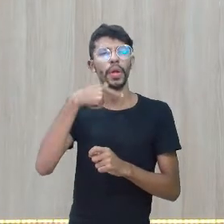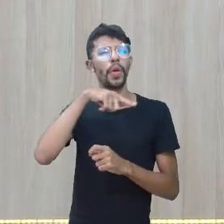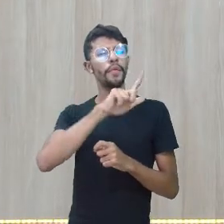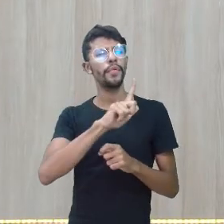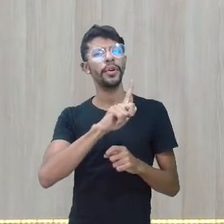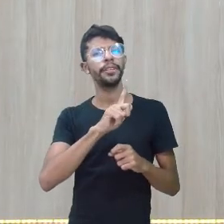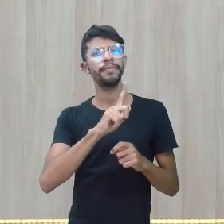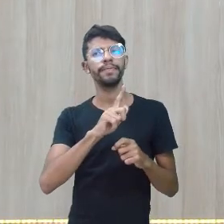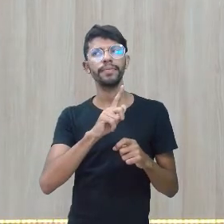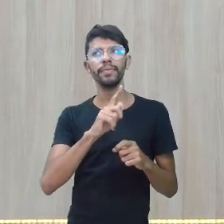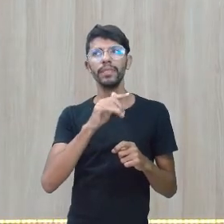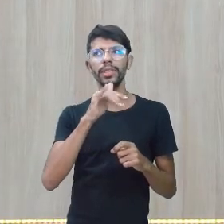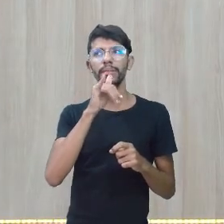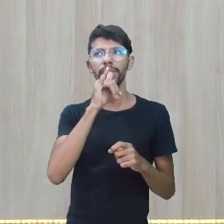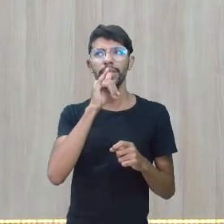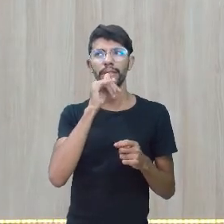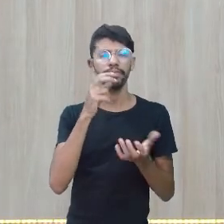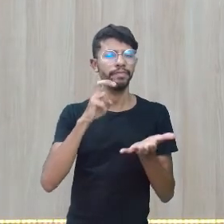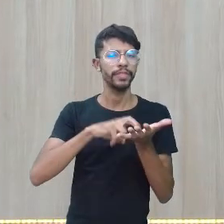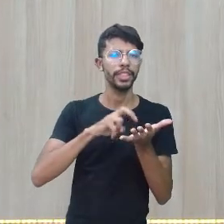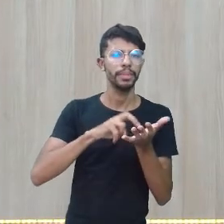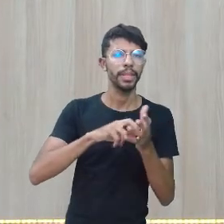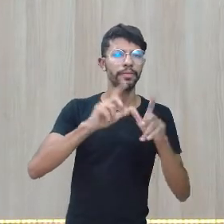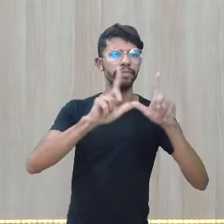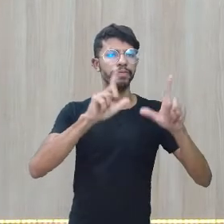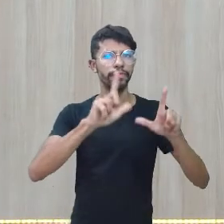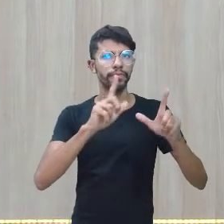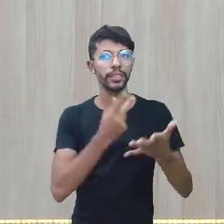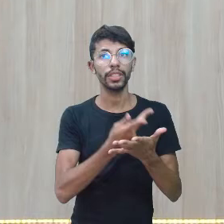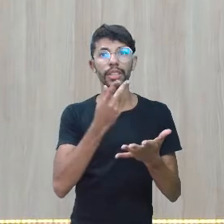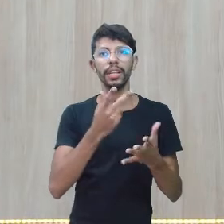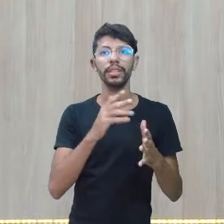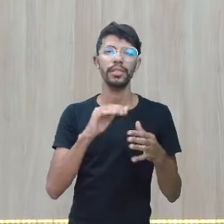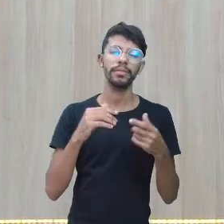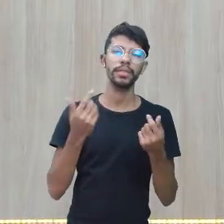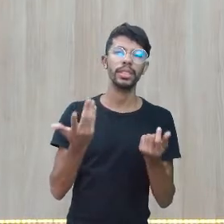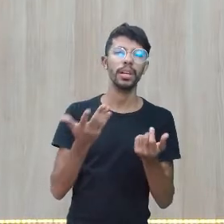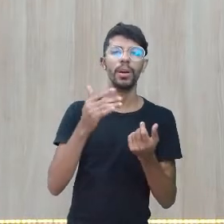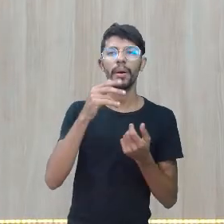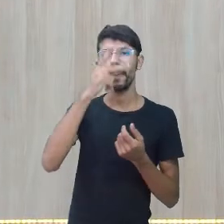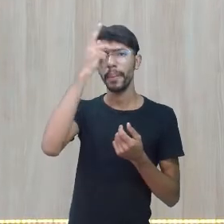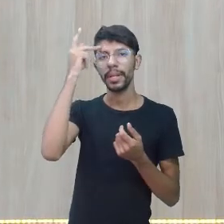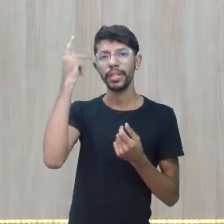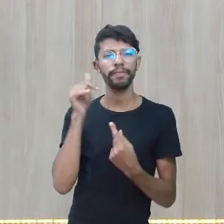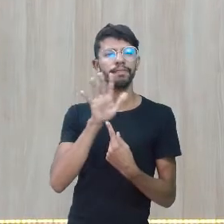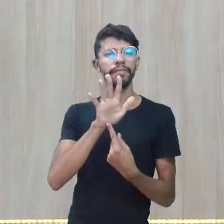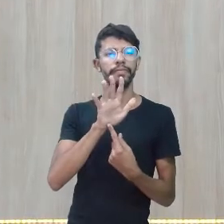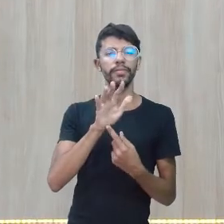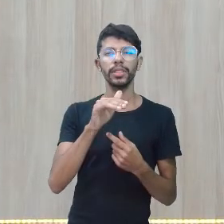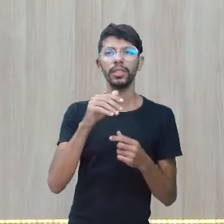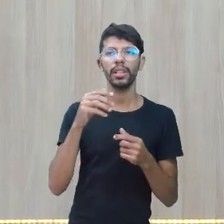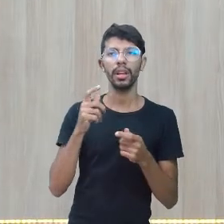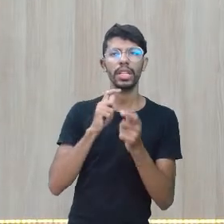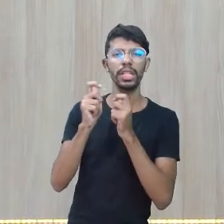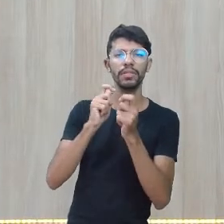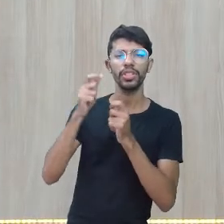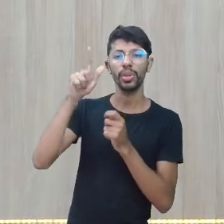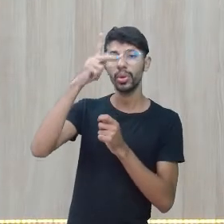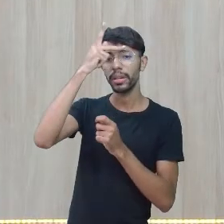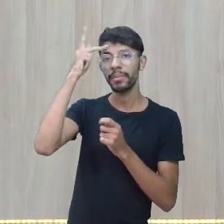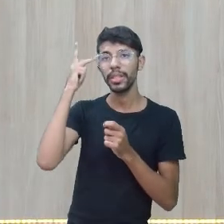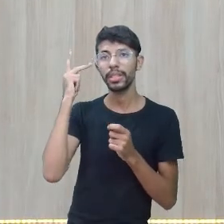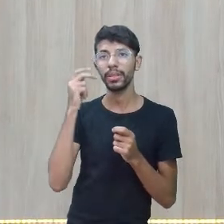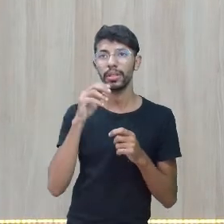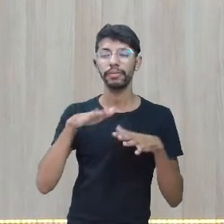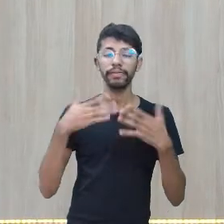programa matutino, que acontece de manhã, tá certo? E aí a apresentadora estava entrevistando fulaninha de tal, que é celebridade.